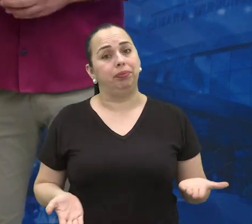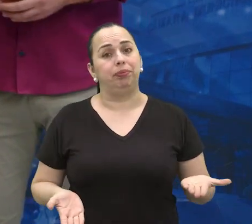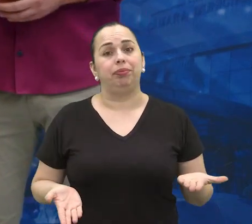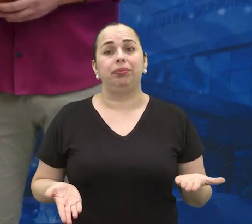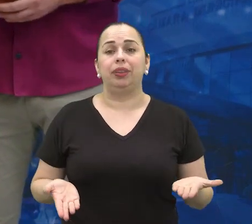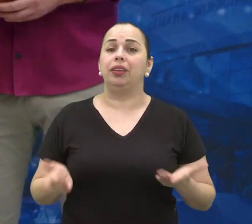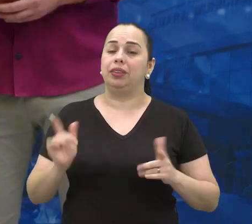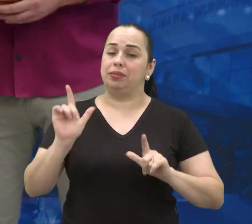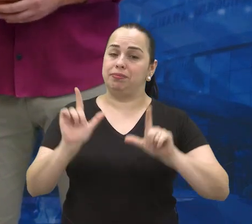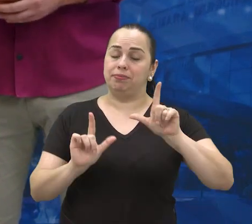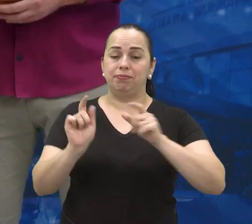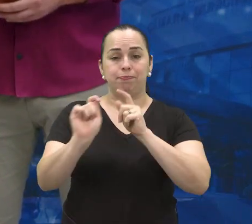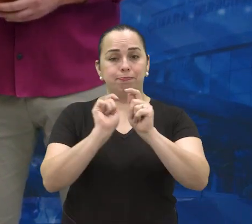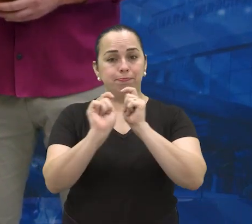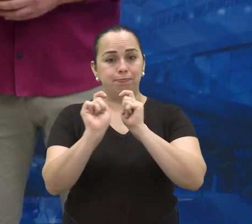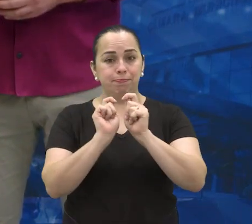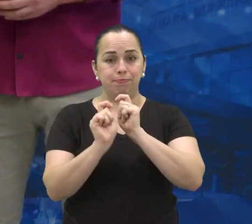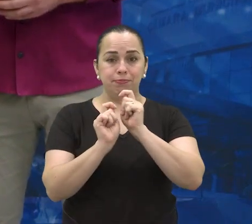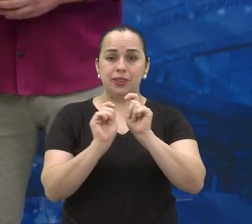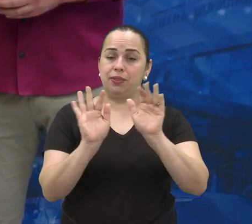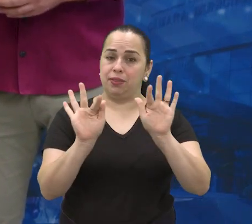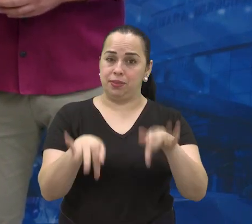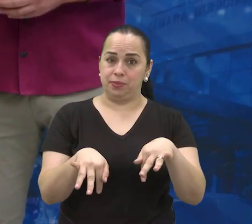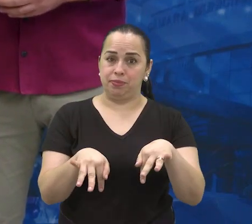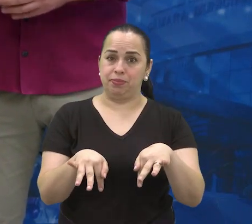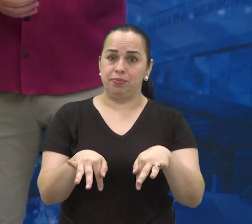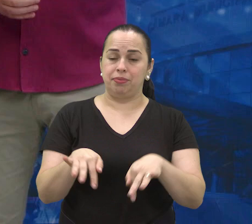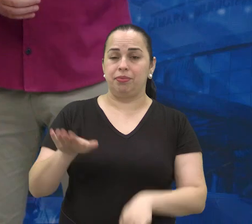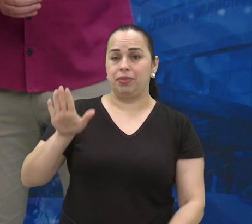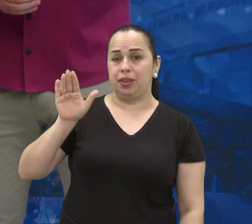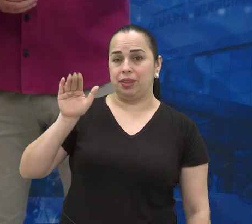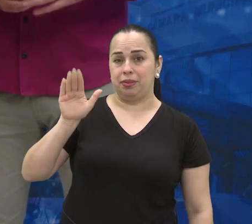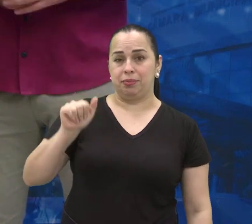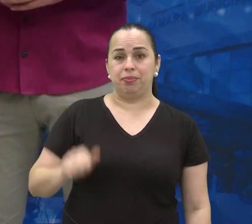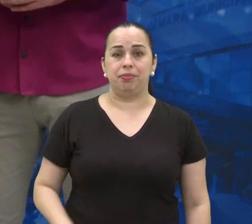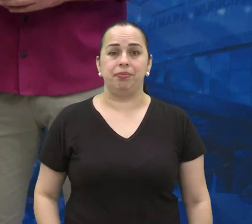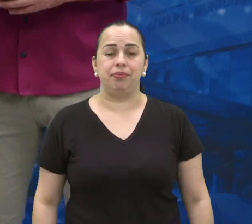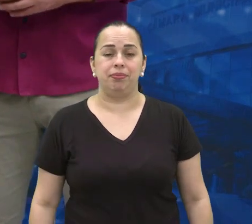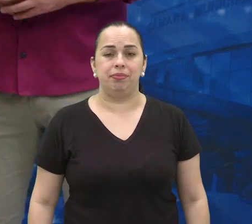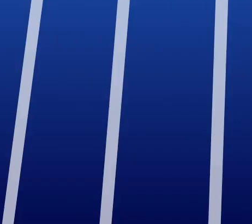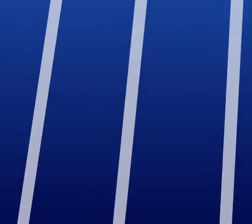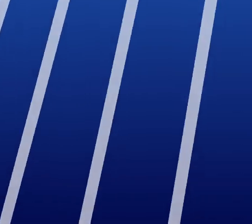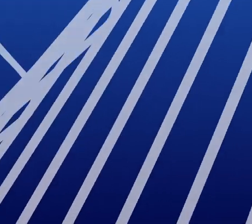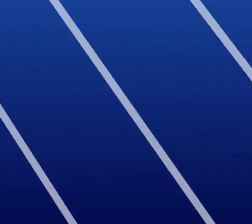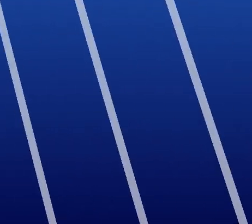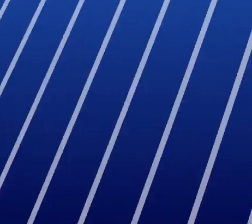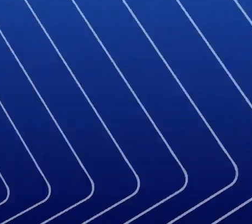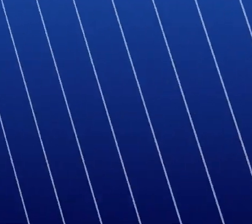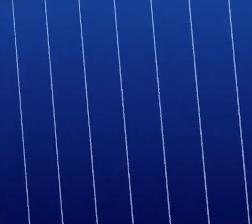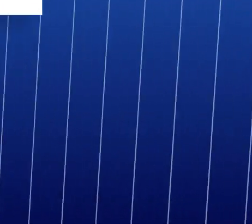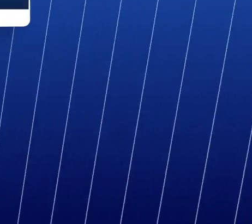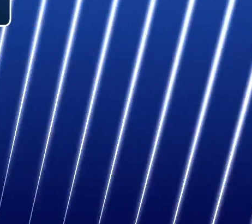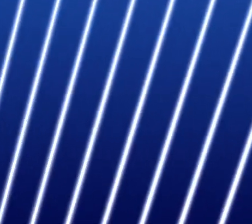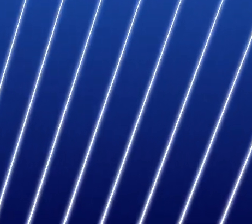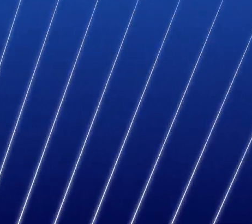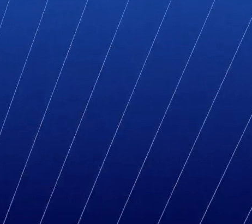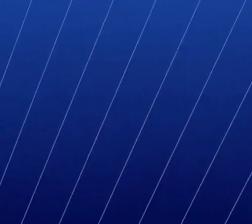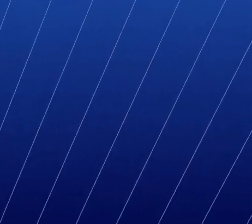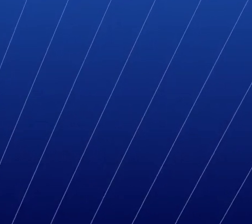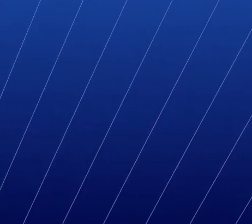isso, pessoal. O Boletim Entrevista de hoje fica por aqui. Até uma próxima. Tchau, tchau.